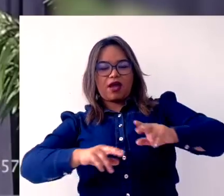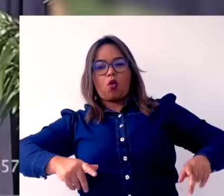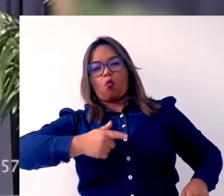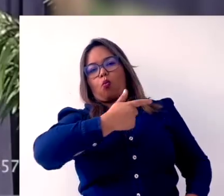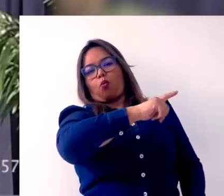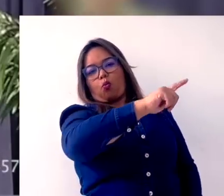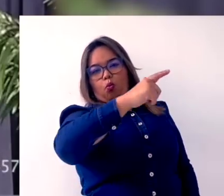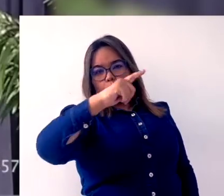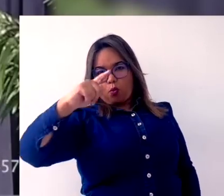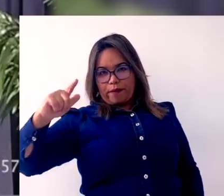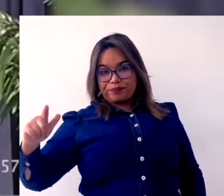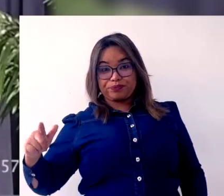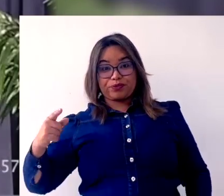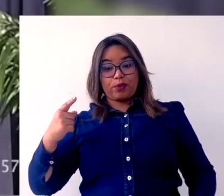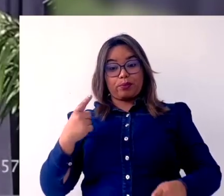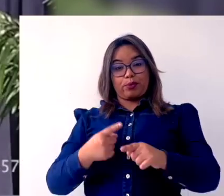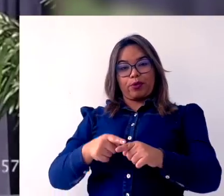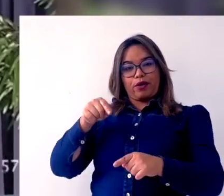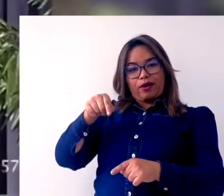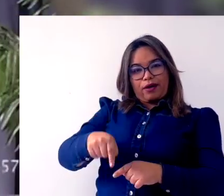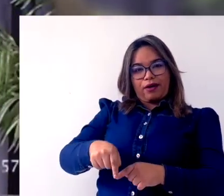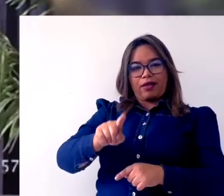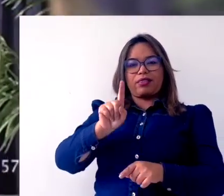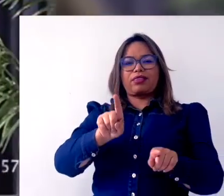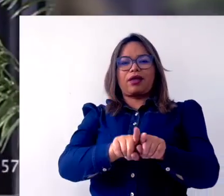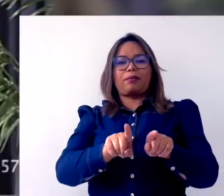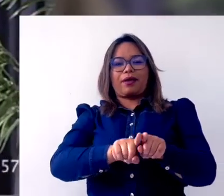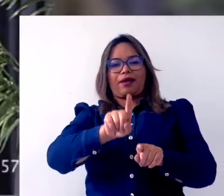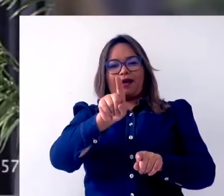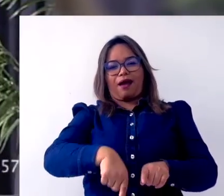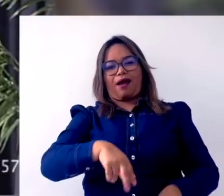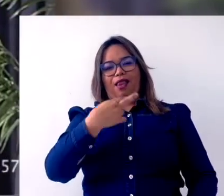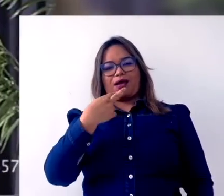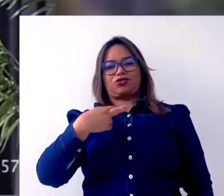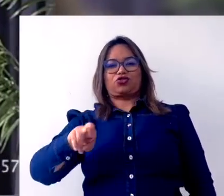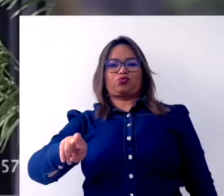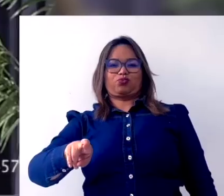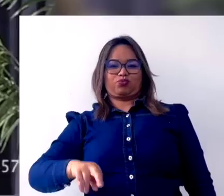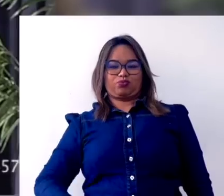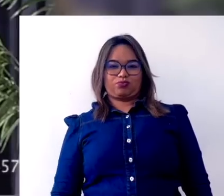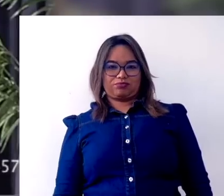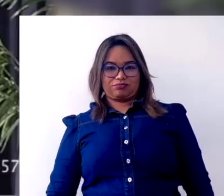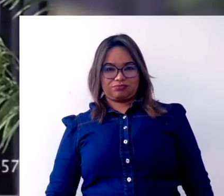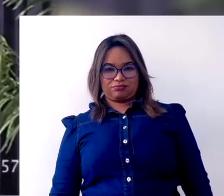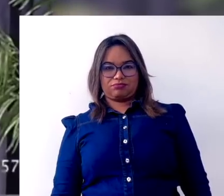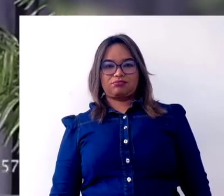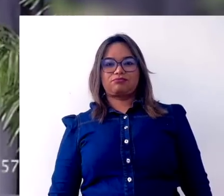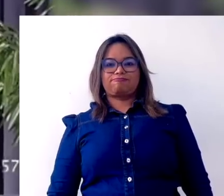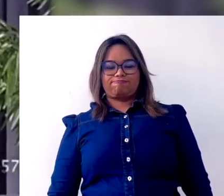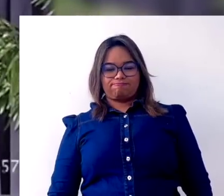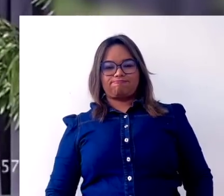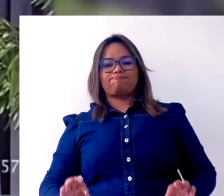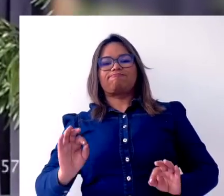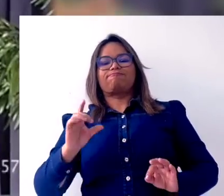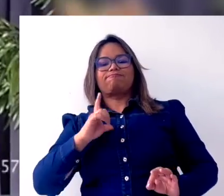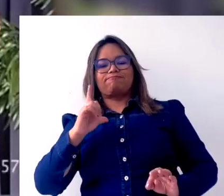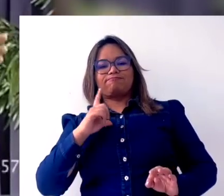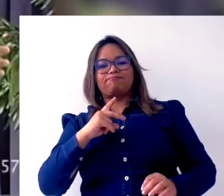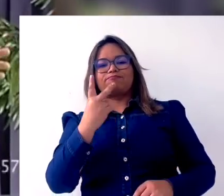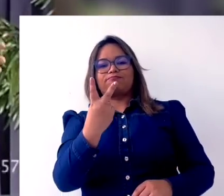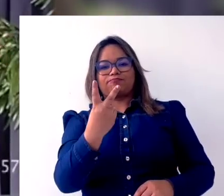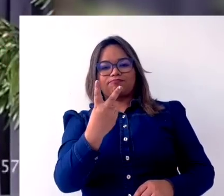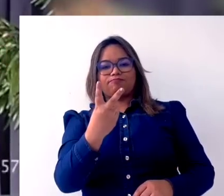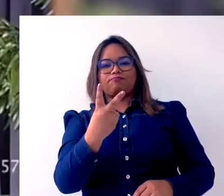outras, e a razão por que ela é diferente é que ela também é eclesiástica, ou seja, é também um sistema